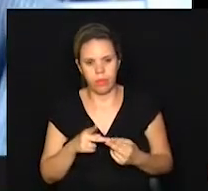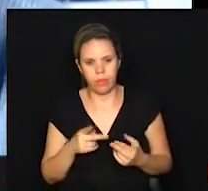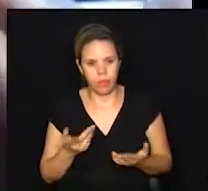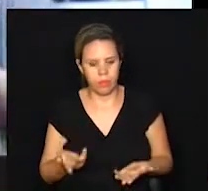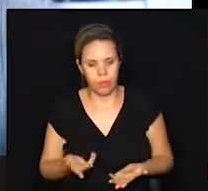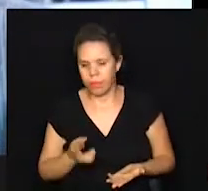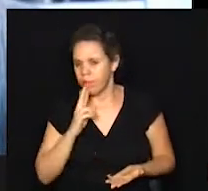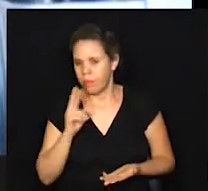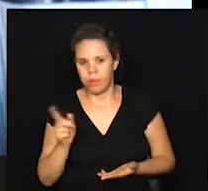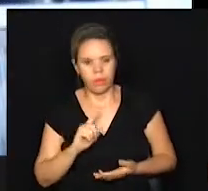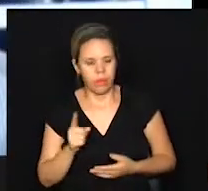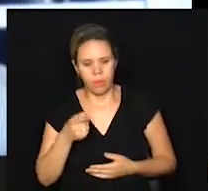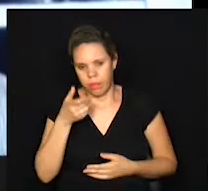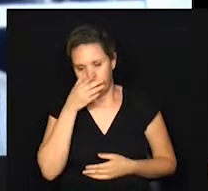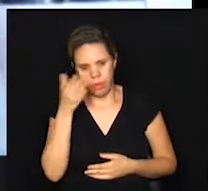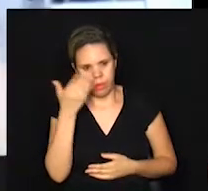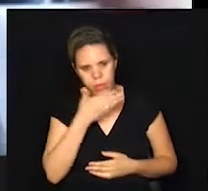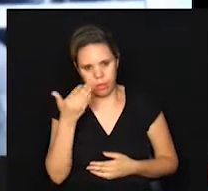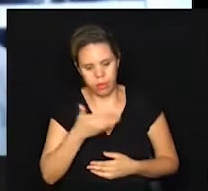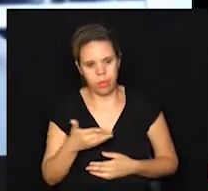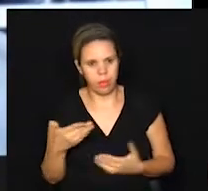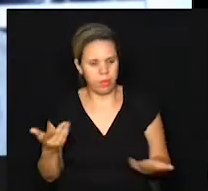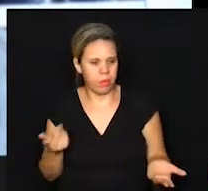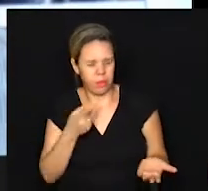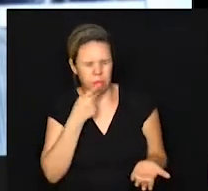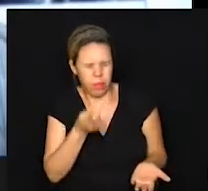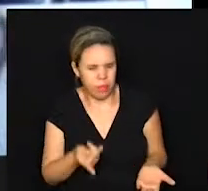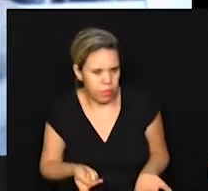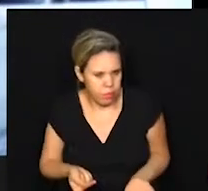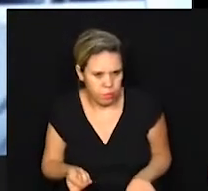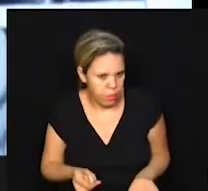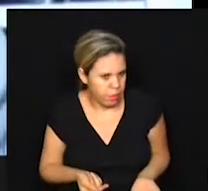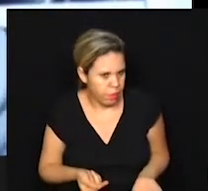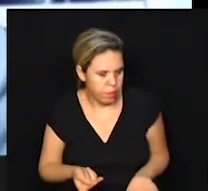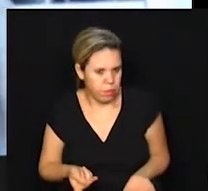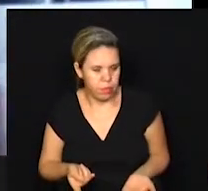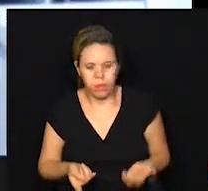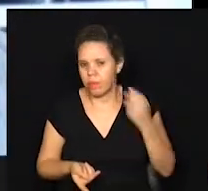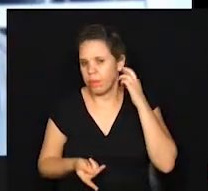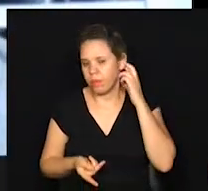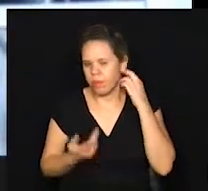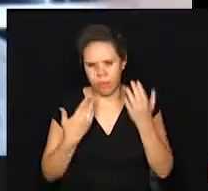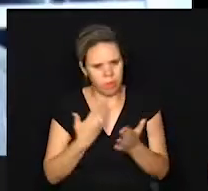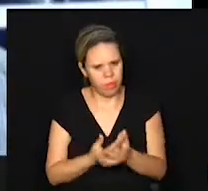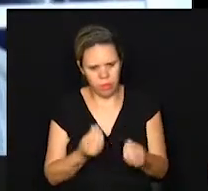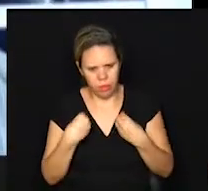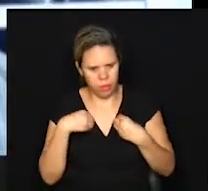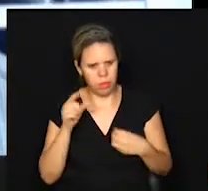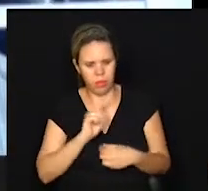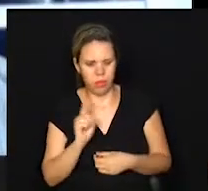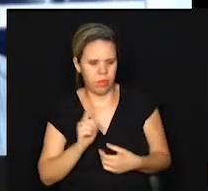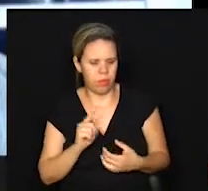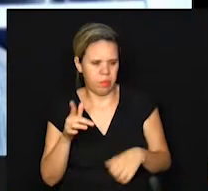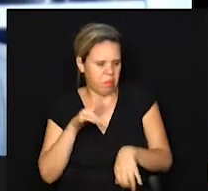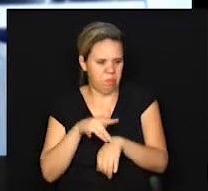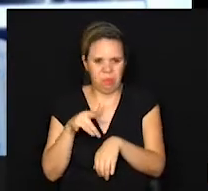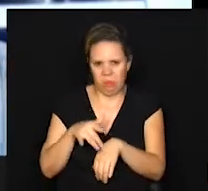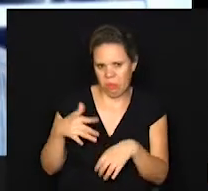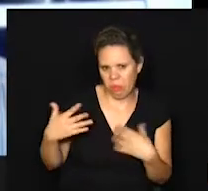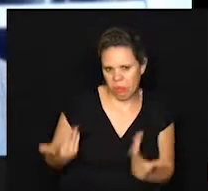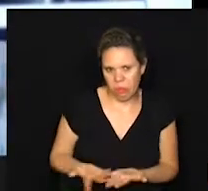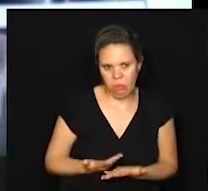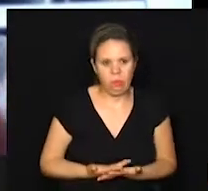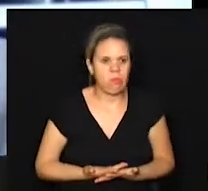eu não respondia porque eu não via, né? Eu falei, mas como assim? Agora vai dar minhas aulas de novo? Não vai dar? Que situação absurda, falei para